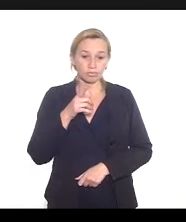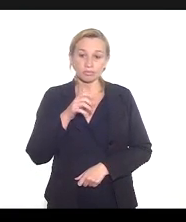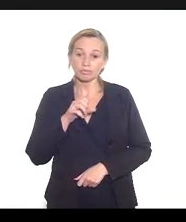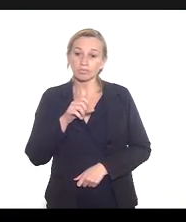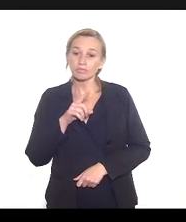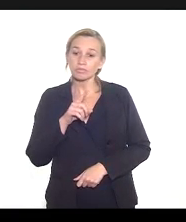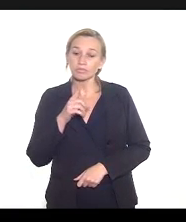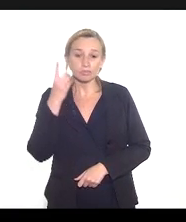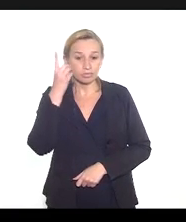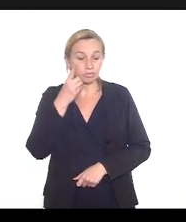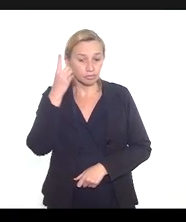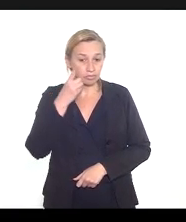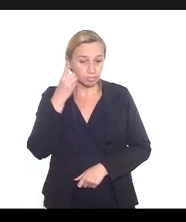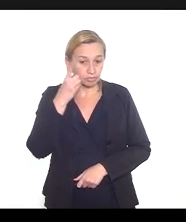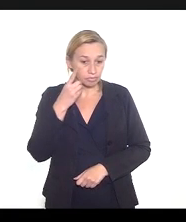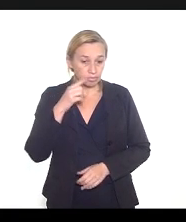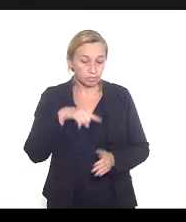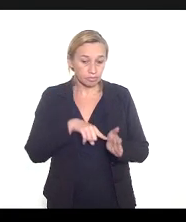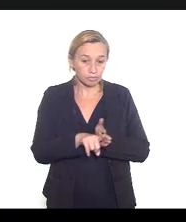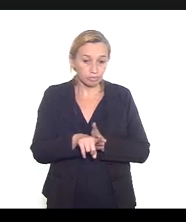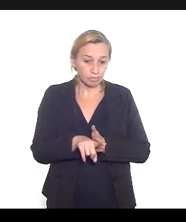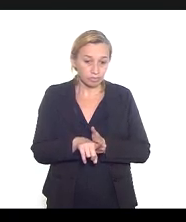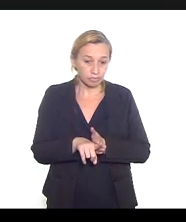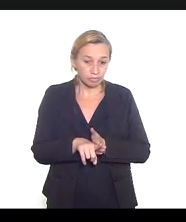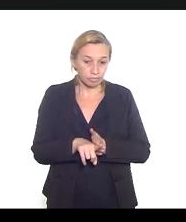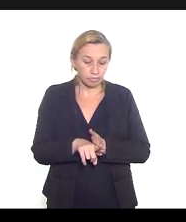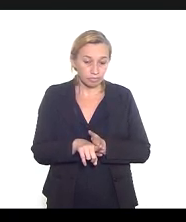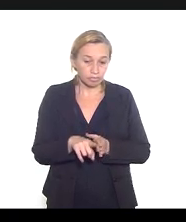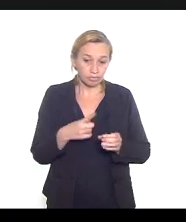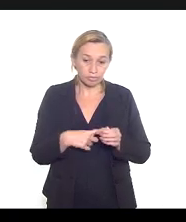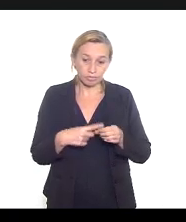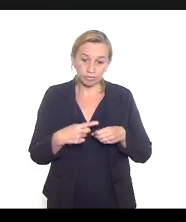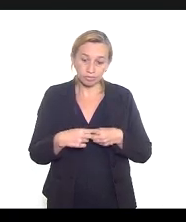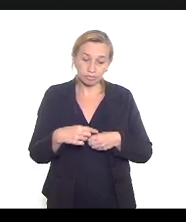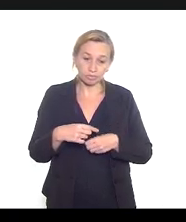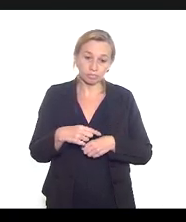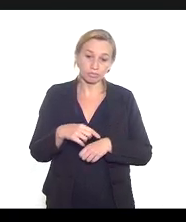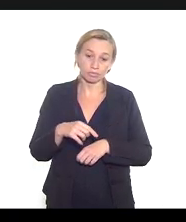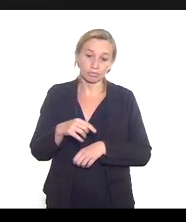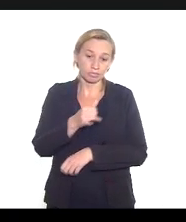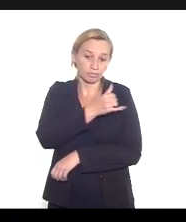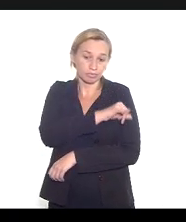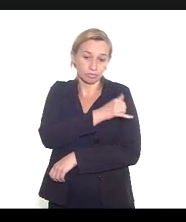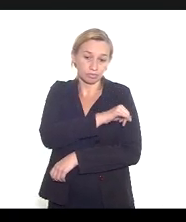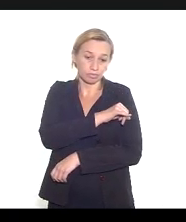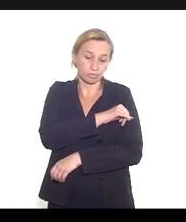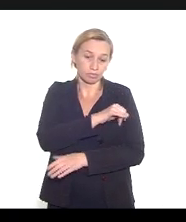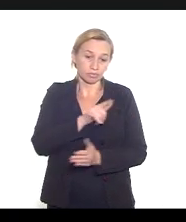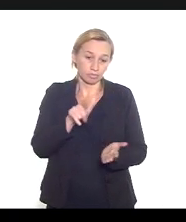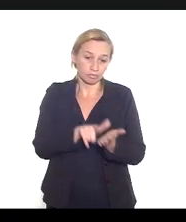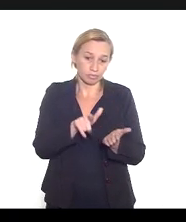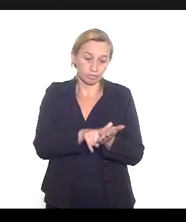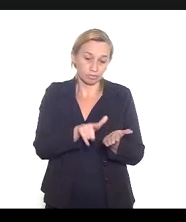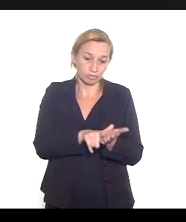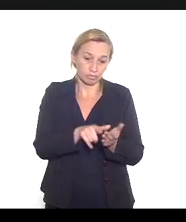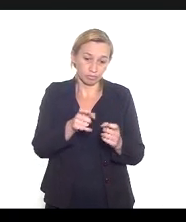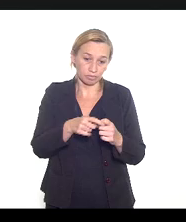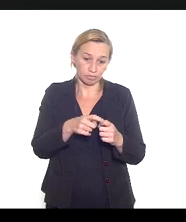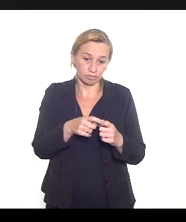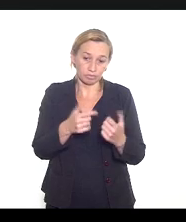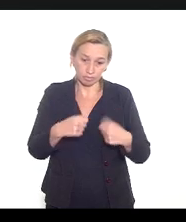pergunta da deputada é o seguinte é uma para o município do Rio de Janeiro a necessidade de atestado não não